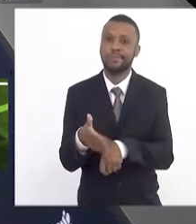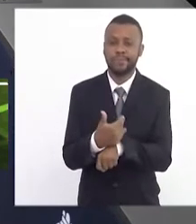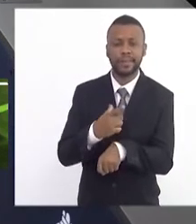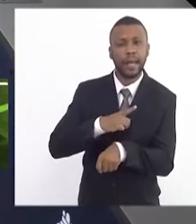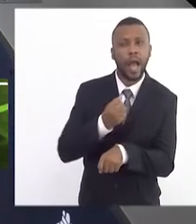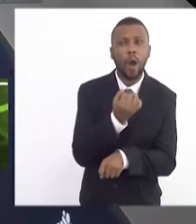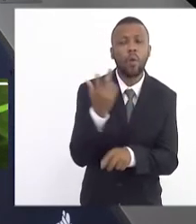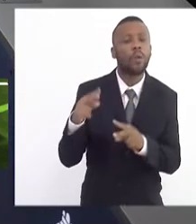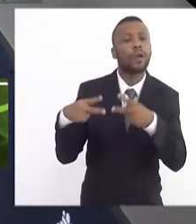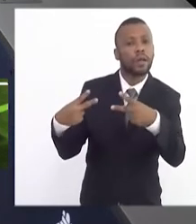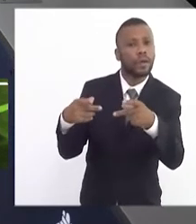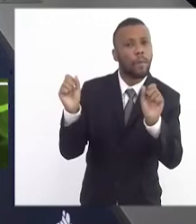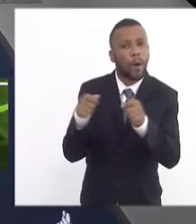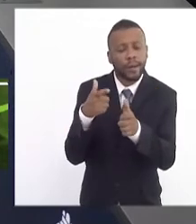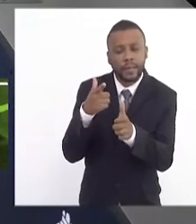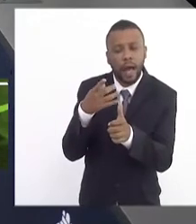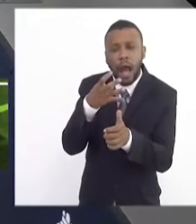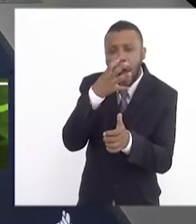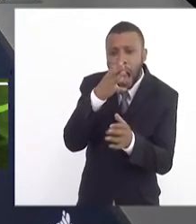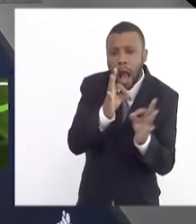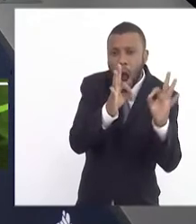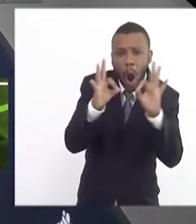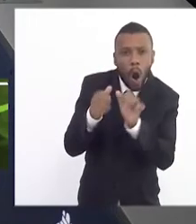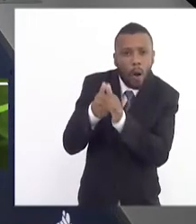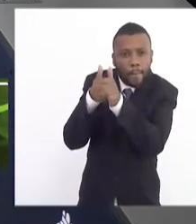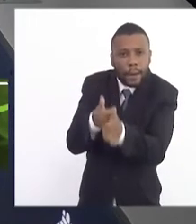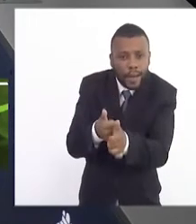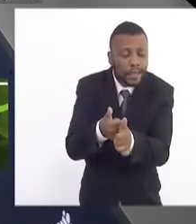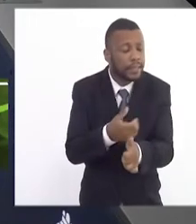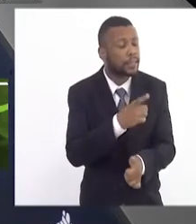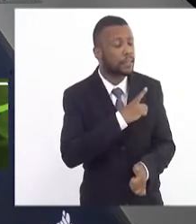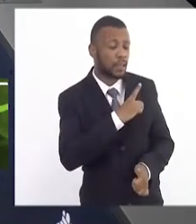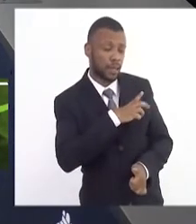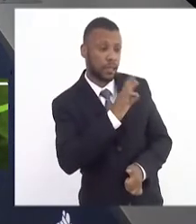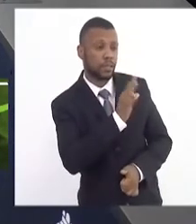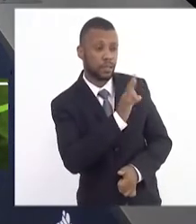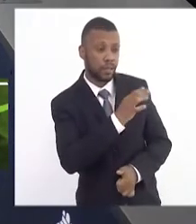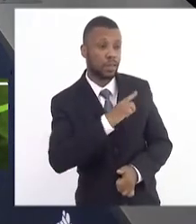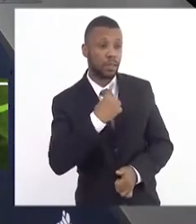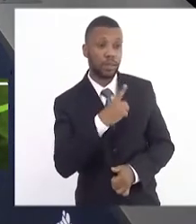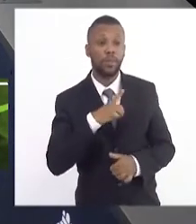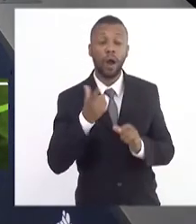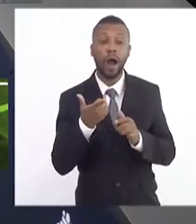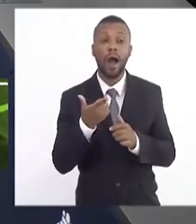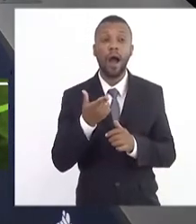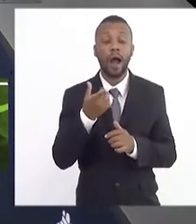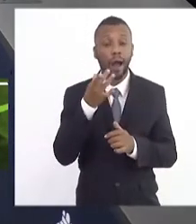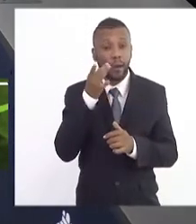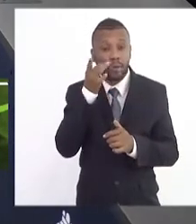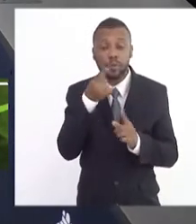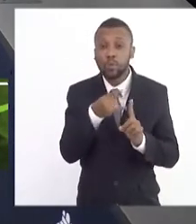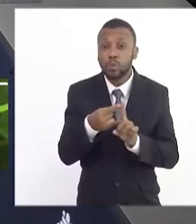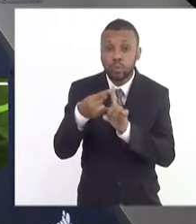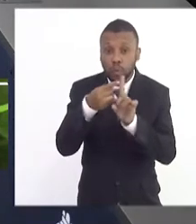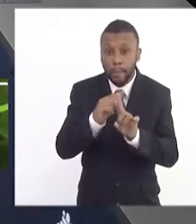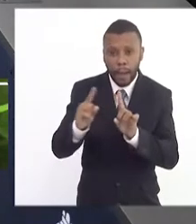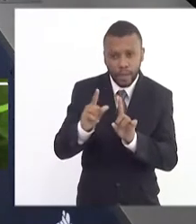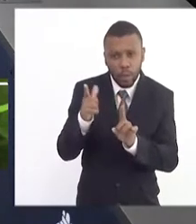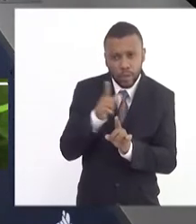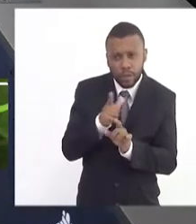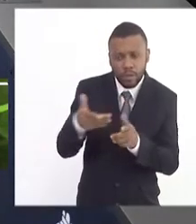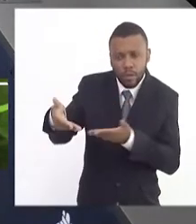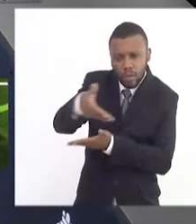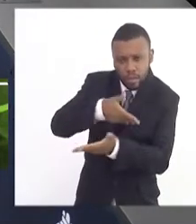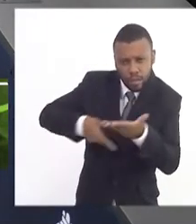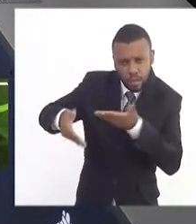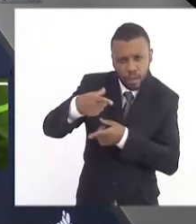possa acompanhar pela... Tenho, nós estamos... No Zoom. Tá ouvindo? Nós estamos no Zoom. Mas aí eu consigo interagir também?